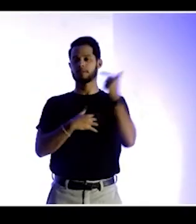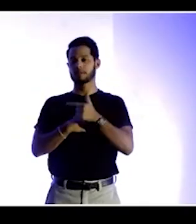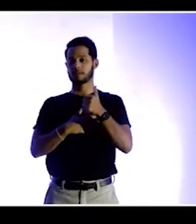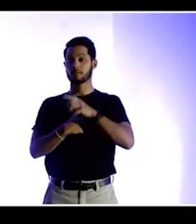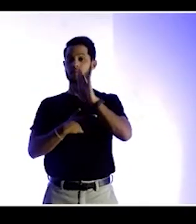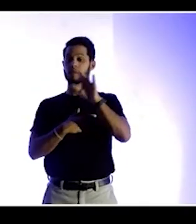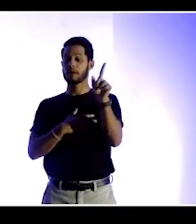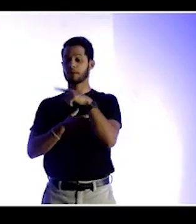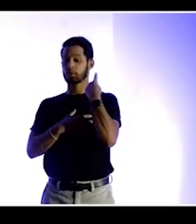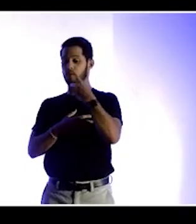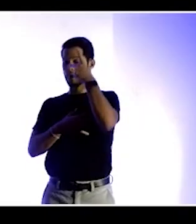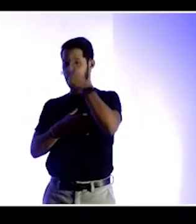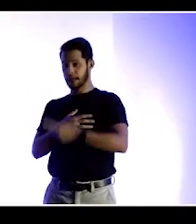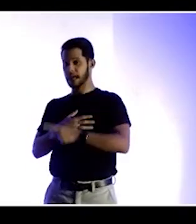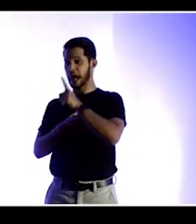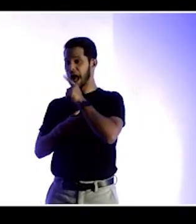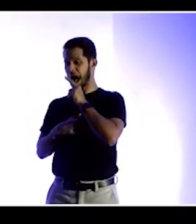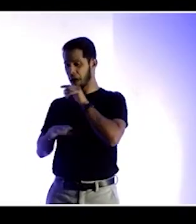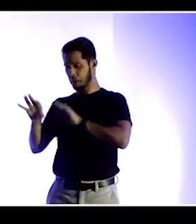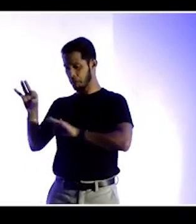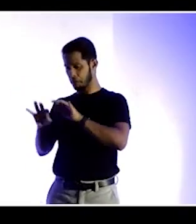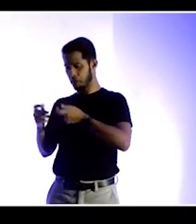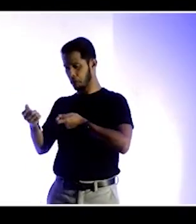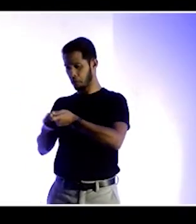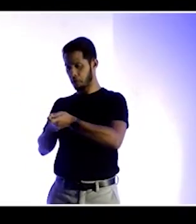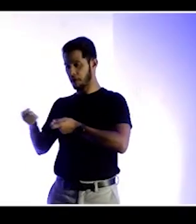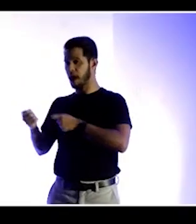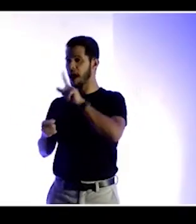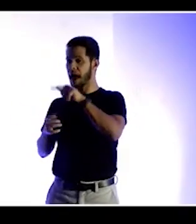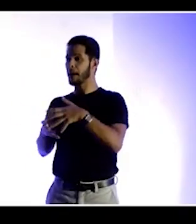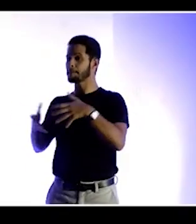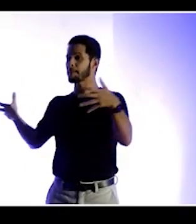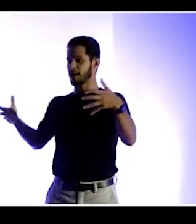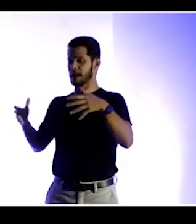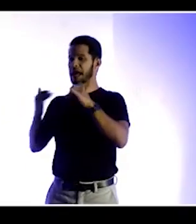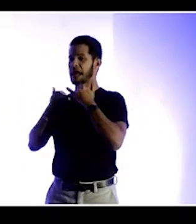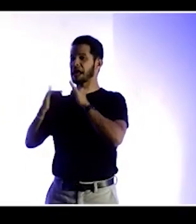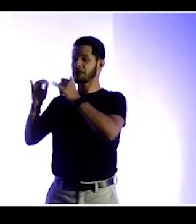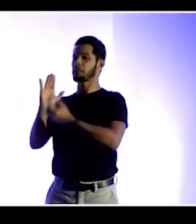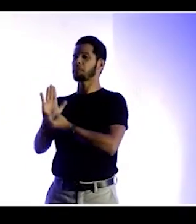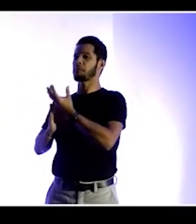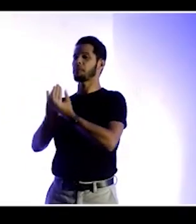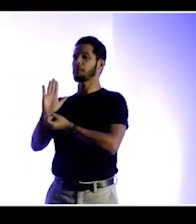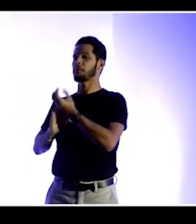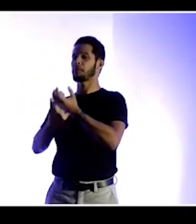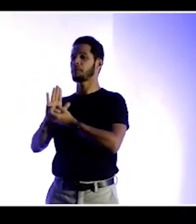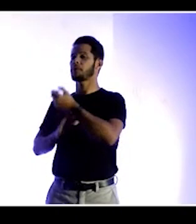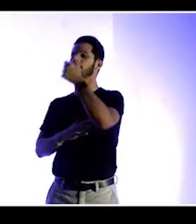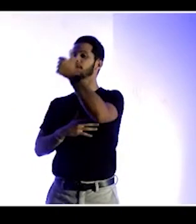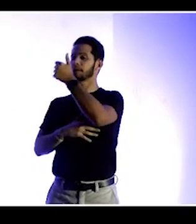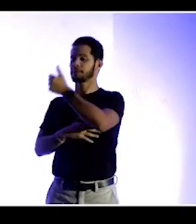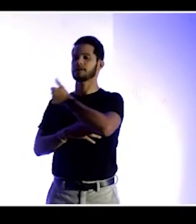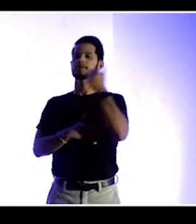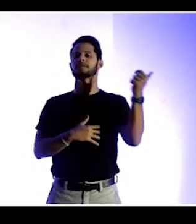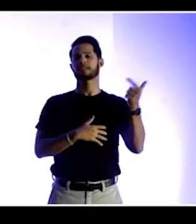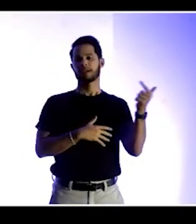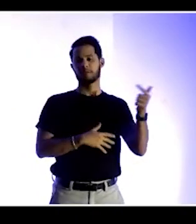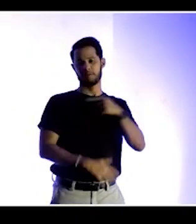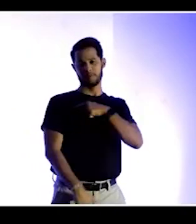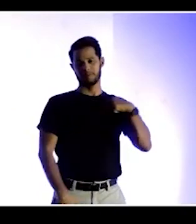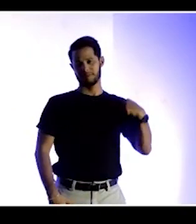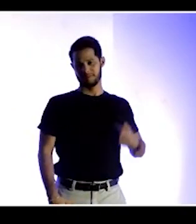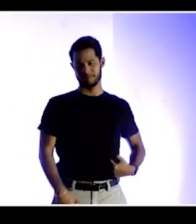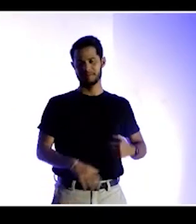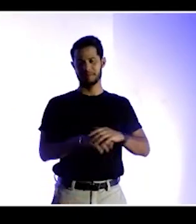aqui é melhor. Tá? Então, Itaipu gera por ano mais energia que a Três Gargantas. E a geração anual de